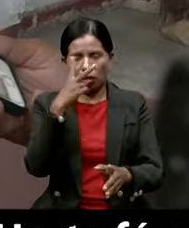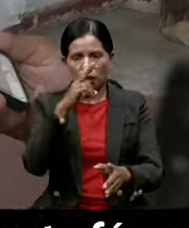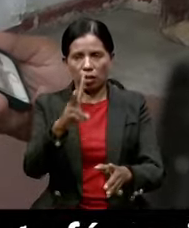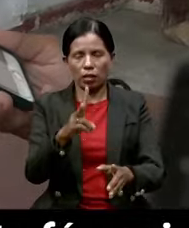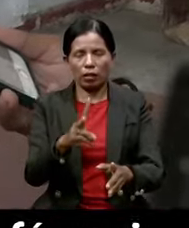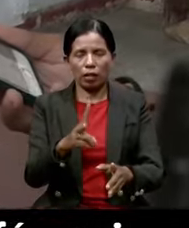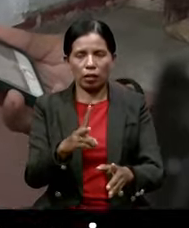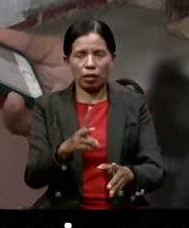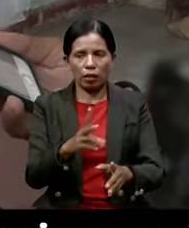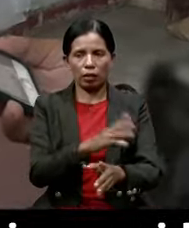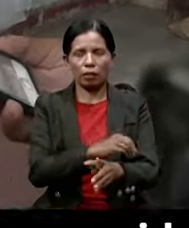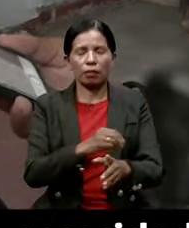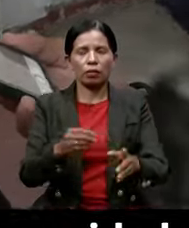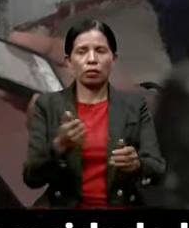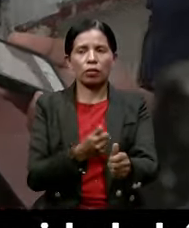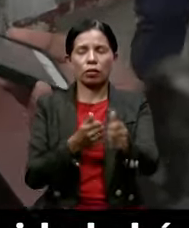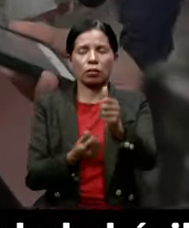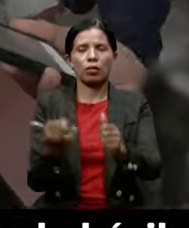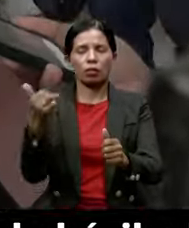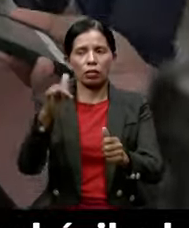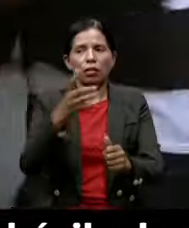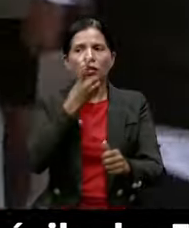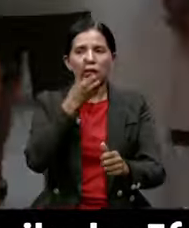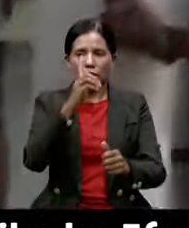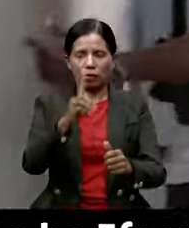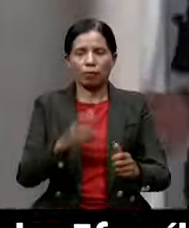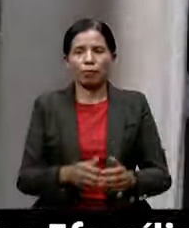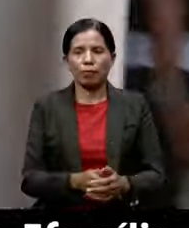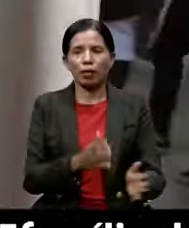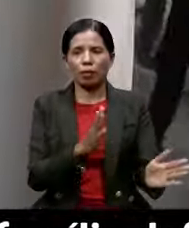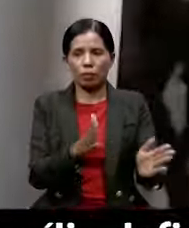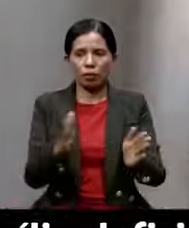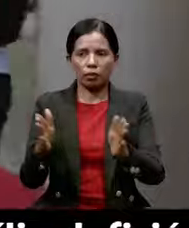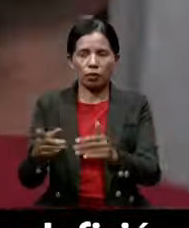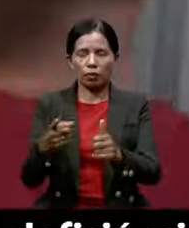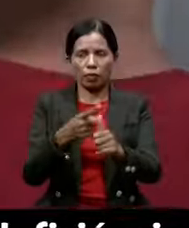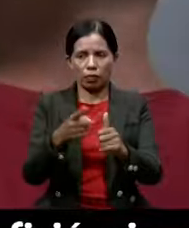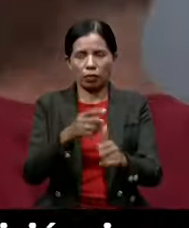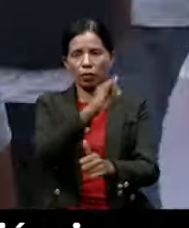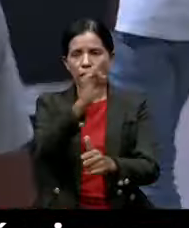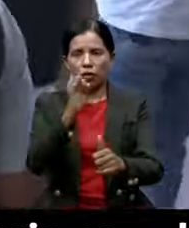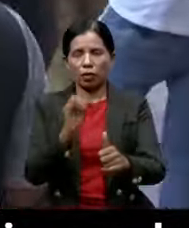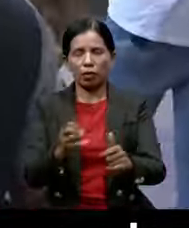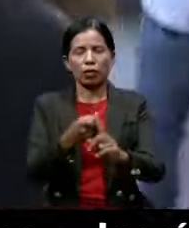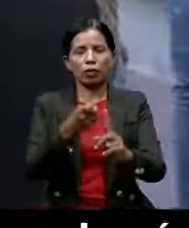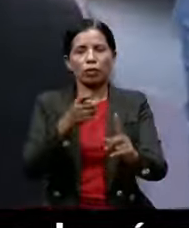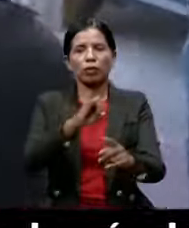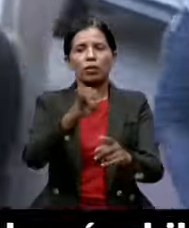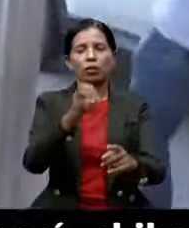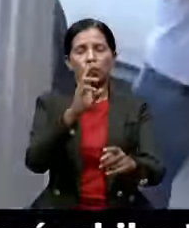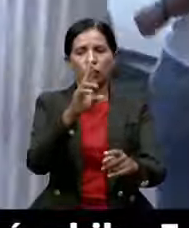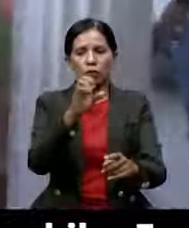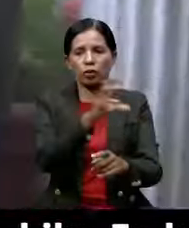indisus nebe maka iha tuir siran inia deklarasaun. Proses julgamento ba primeiro interrogatório presidiu si juiz Afonso